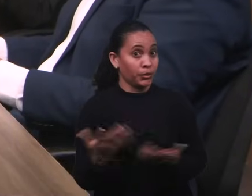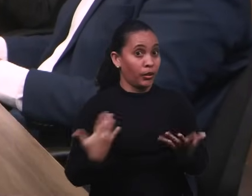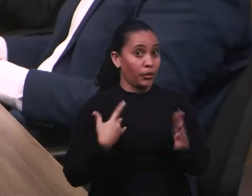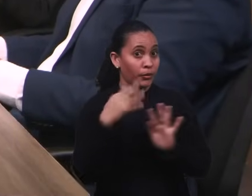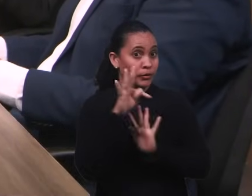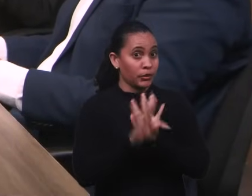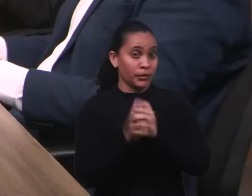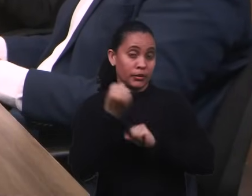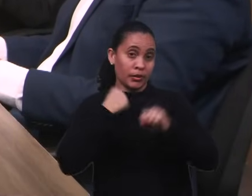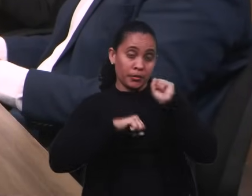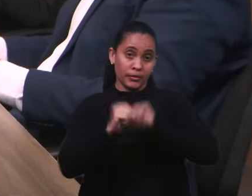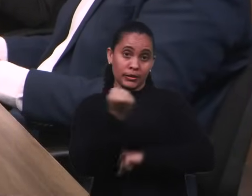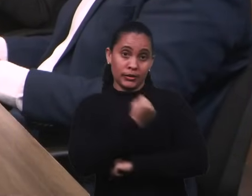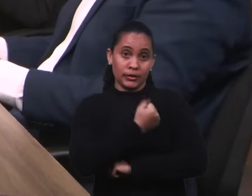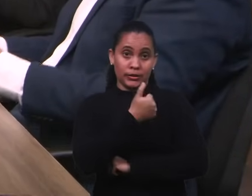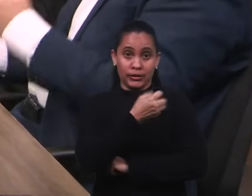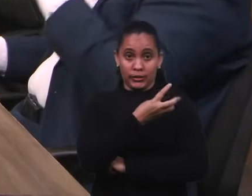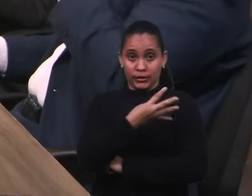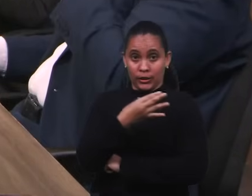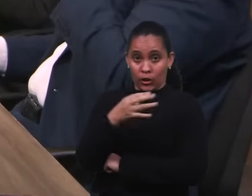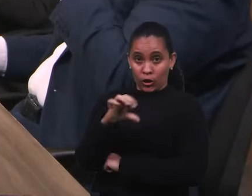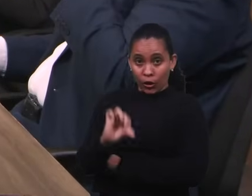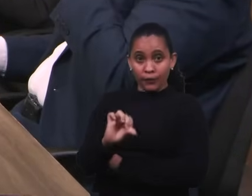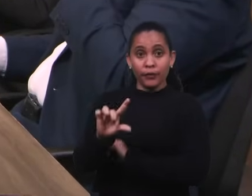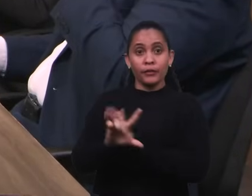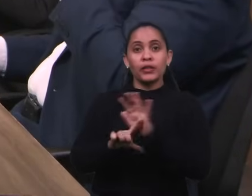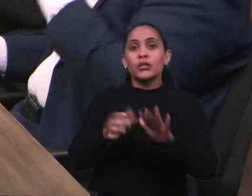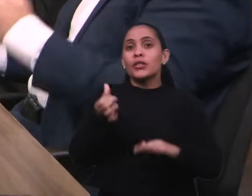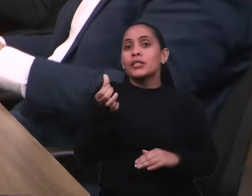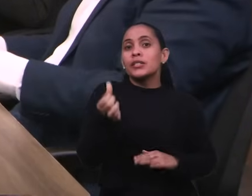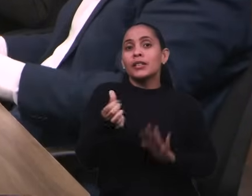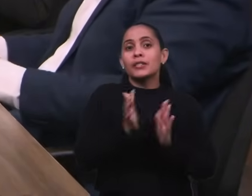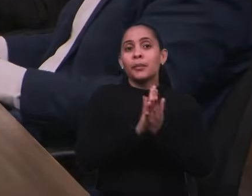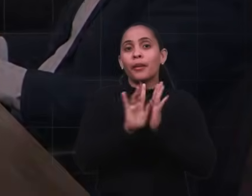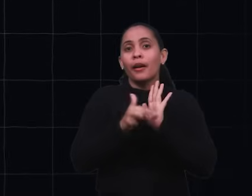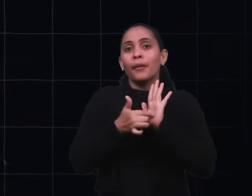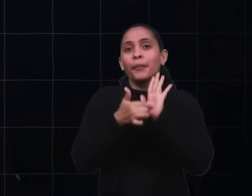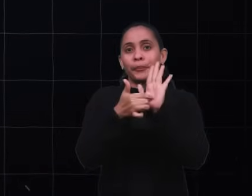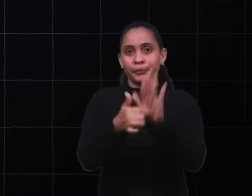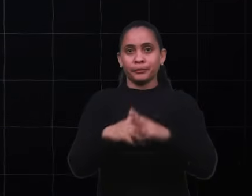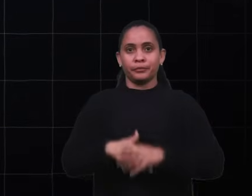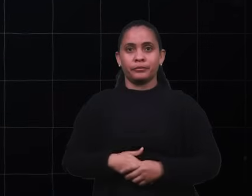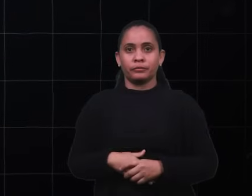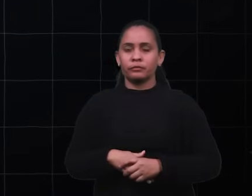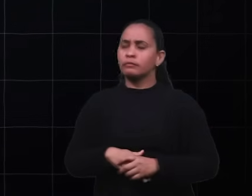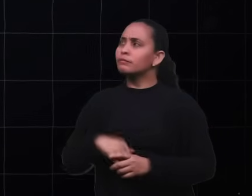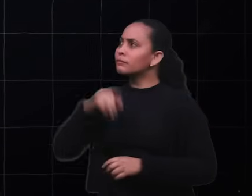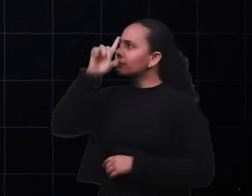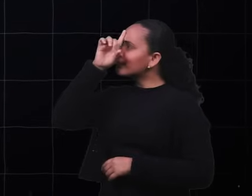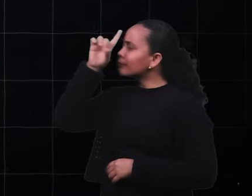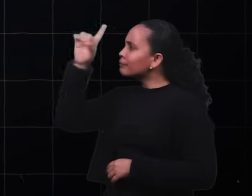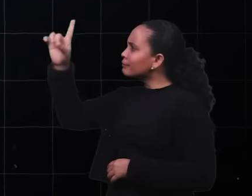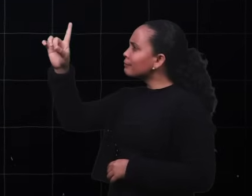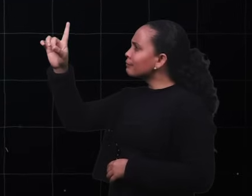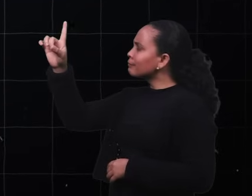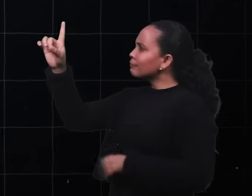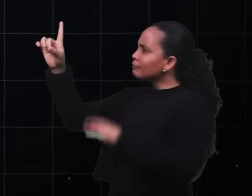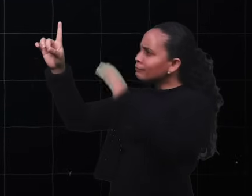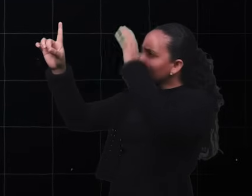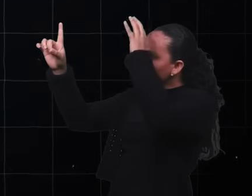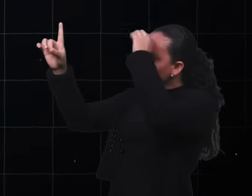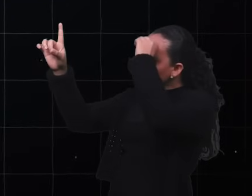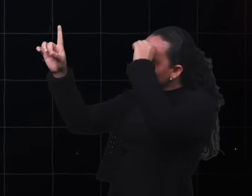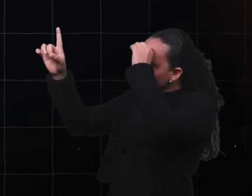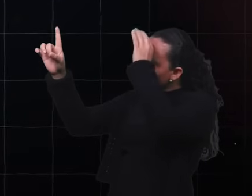texto do Salmo 139, no verso 6, a palavra vai falar assim, Davi vai dizer, tal ciência, para mim,